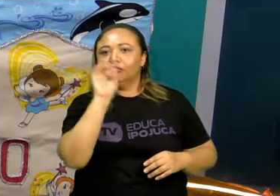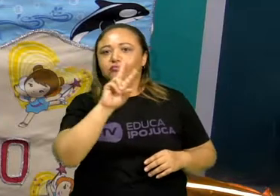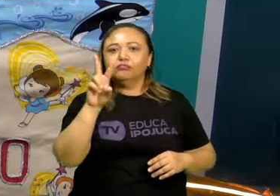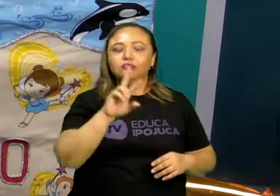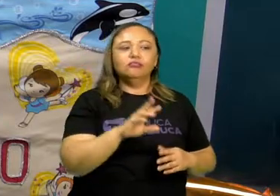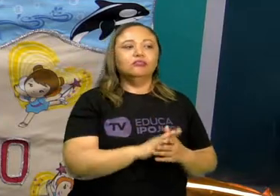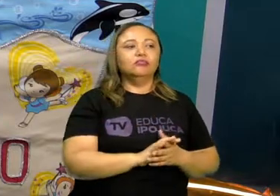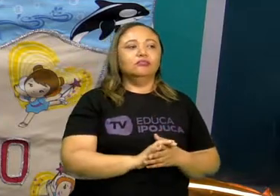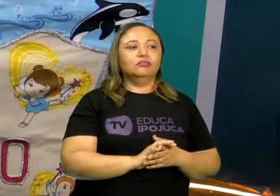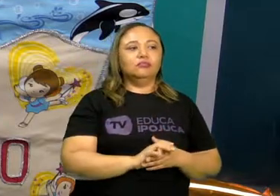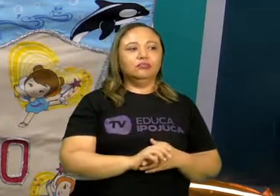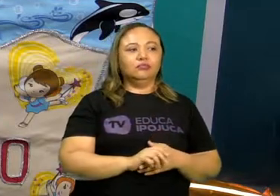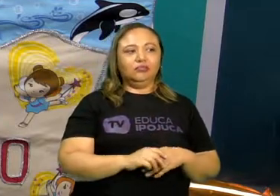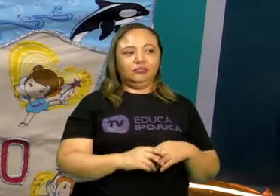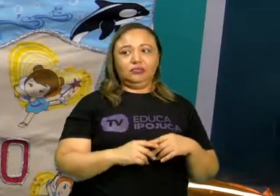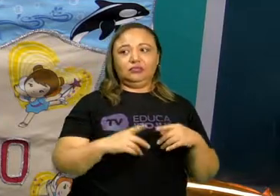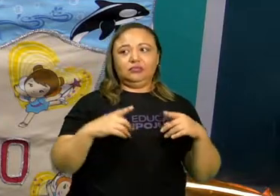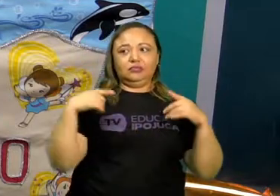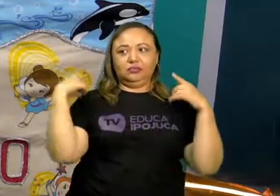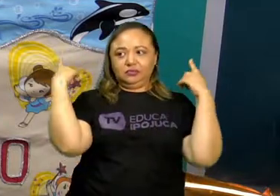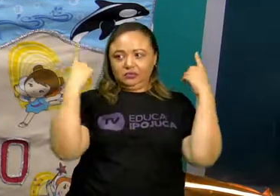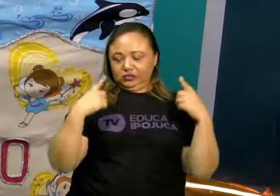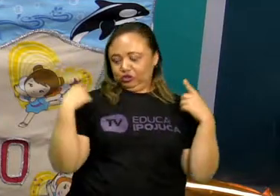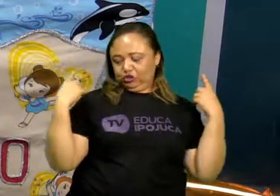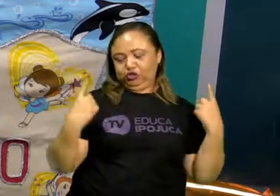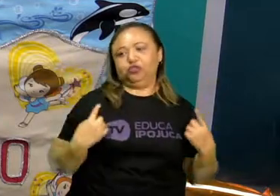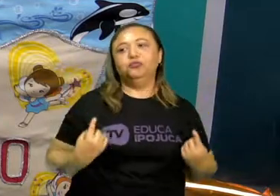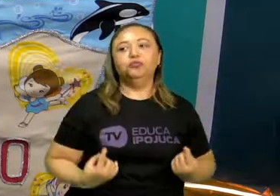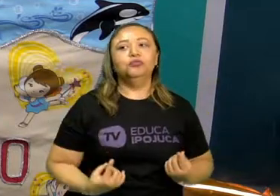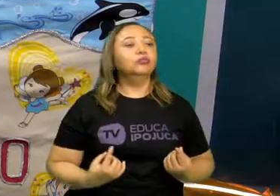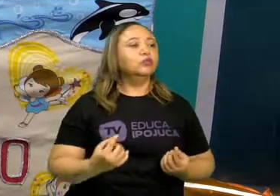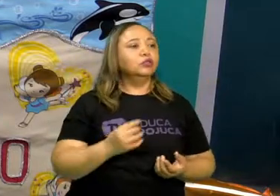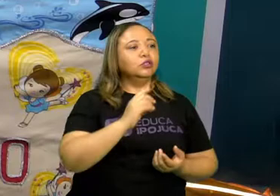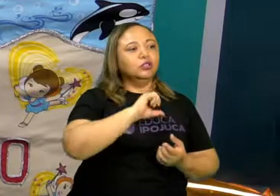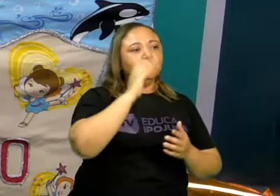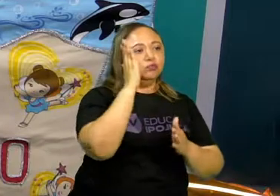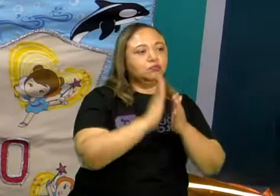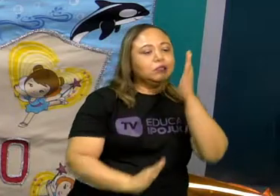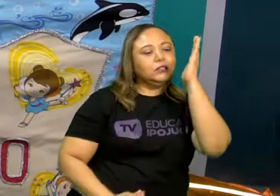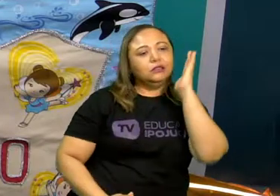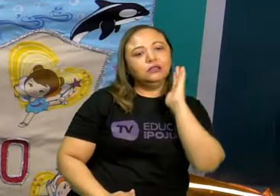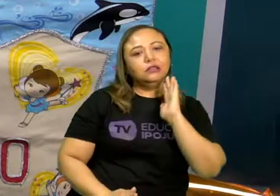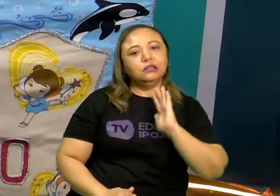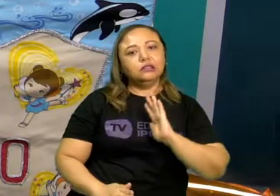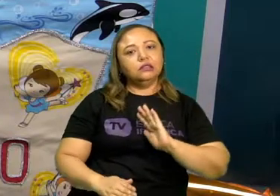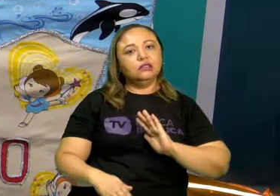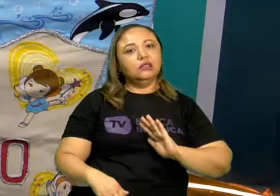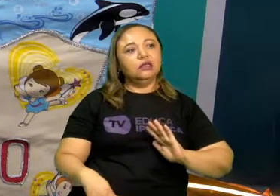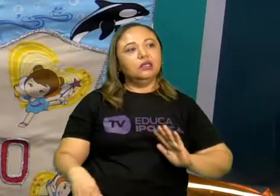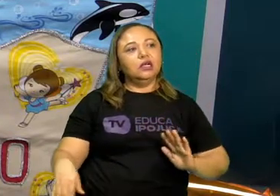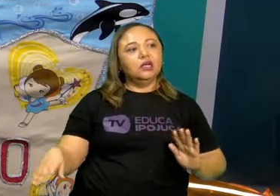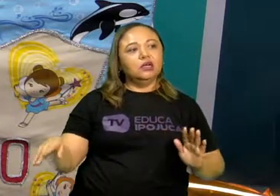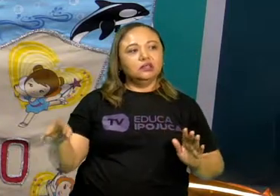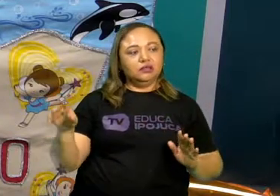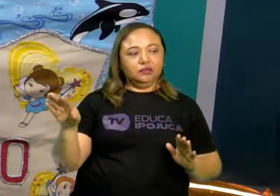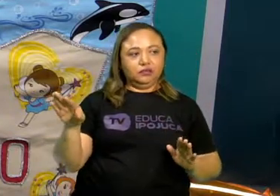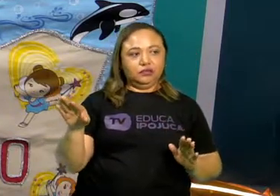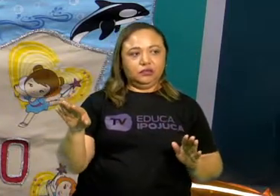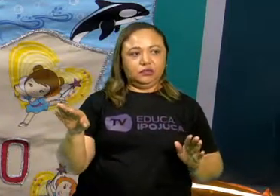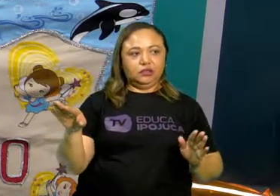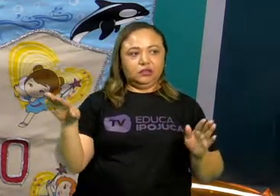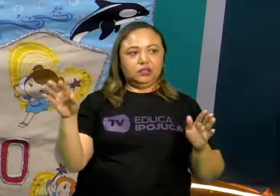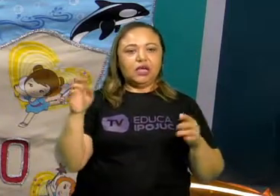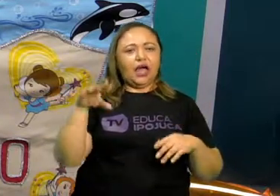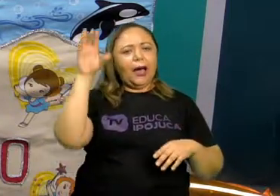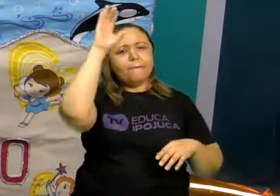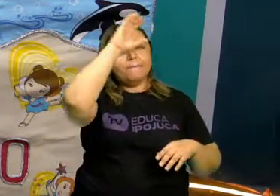floresta! Desmanchou até os cachinhos na carreira. Dessa vez foi, Leiturinha. Saiu correndo. Mas aí, Leiturinha, com essa história,